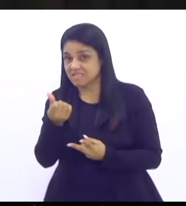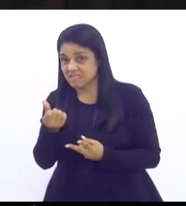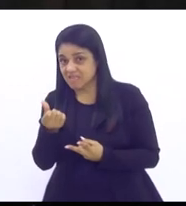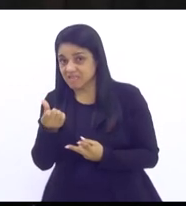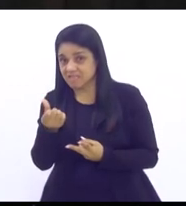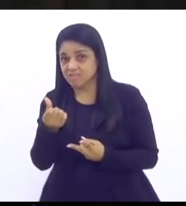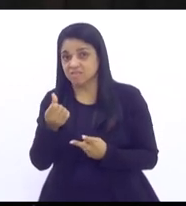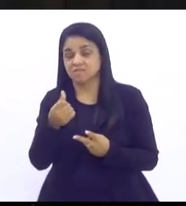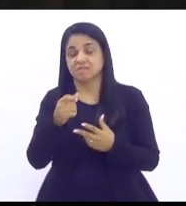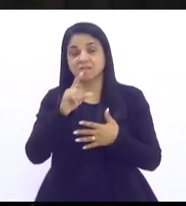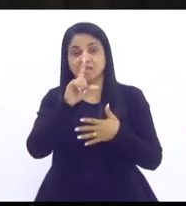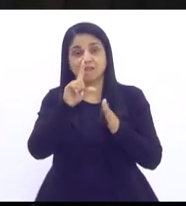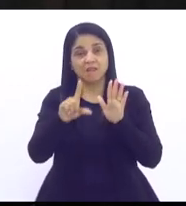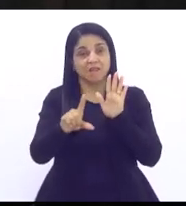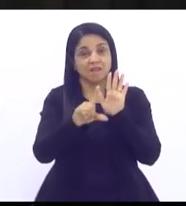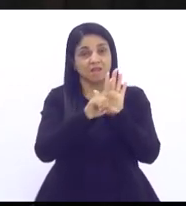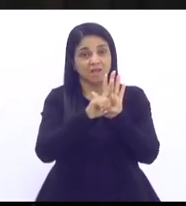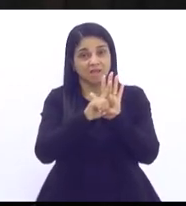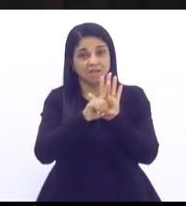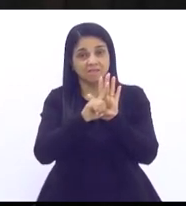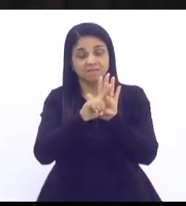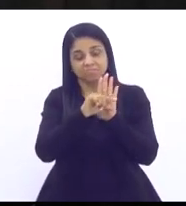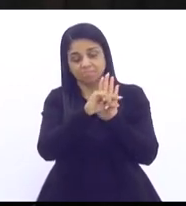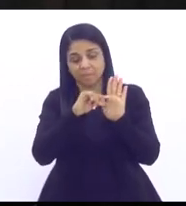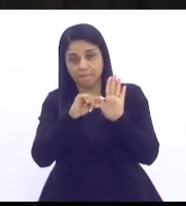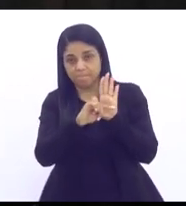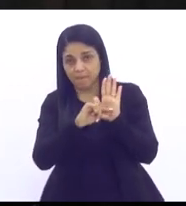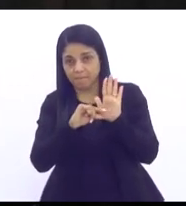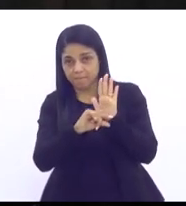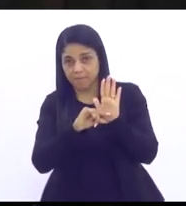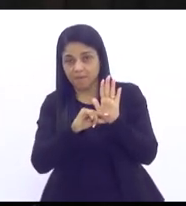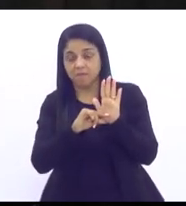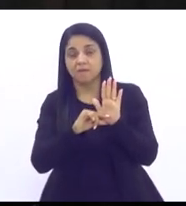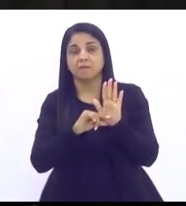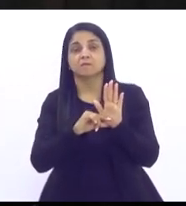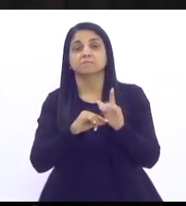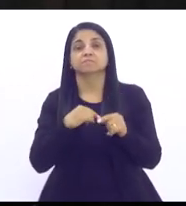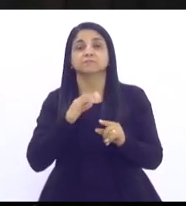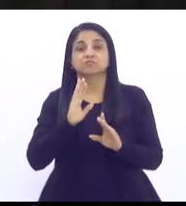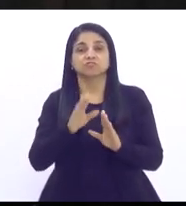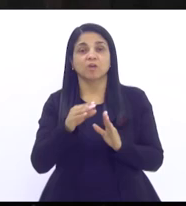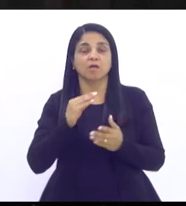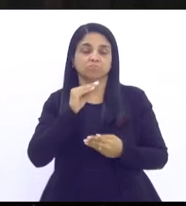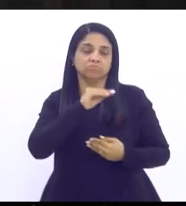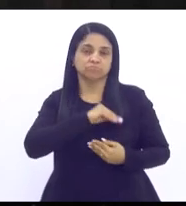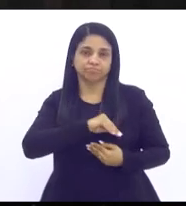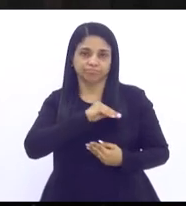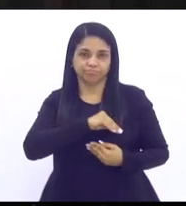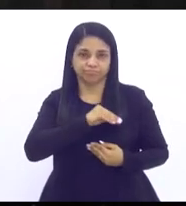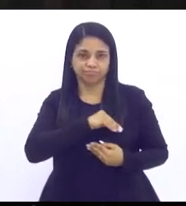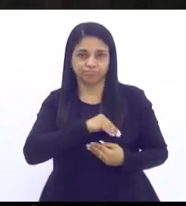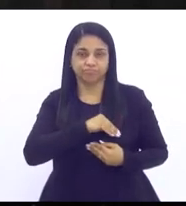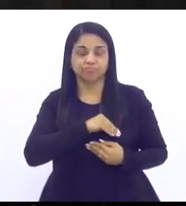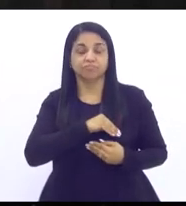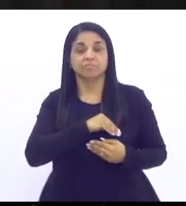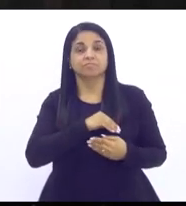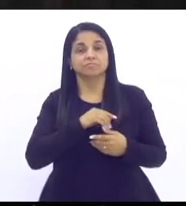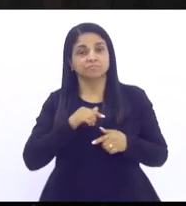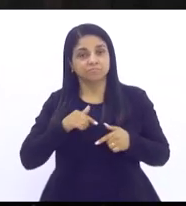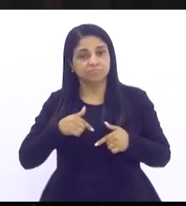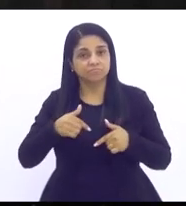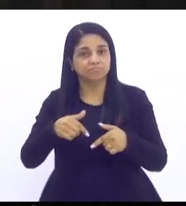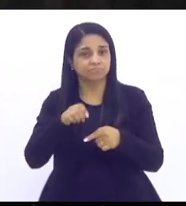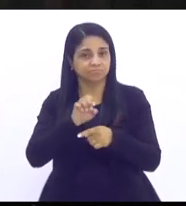última legislação do piso regional, que já recebem, de acordo com essa legislação, com a legislação estadual em vigor,